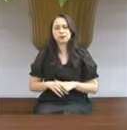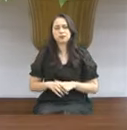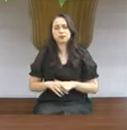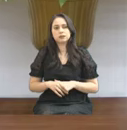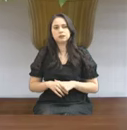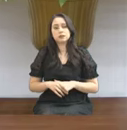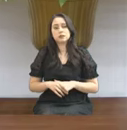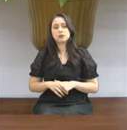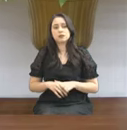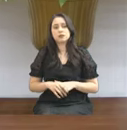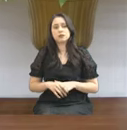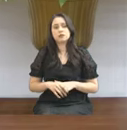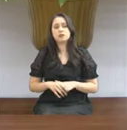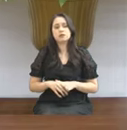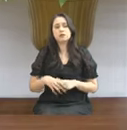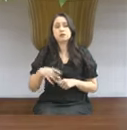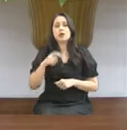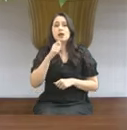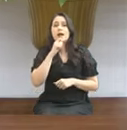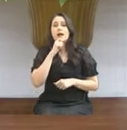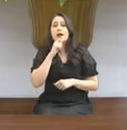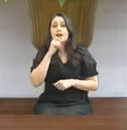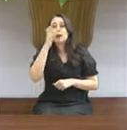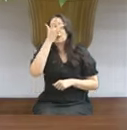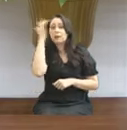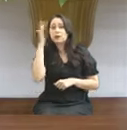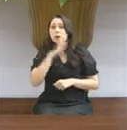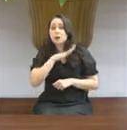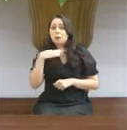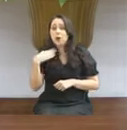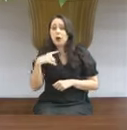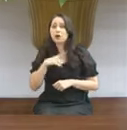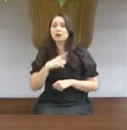ainda que esteja morto, viverá.